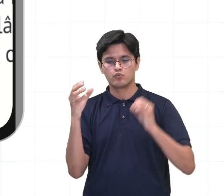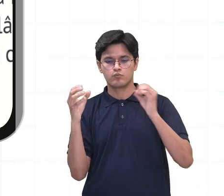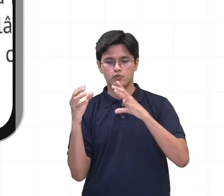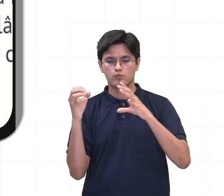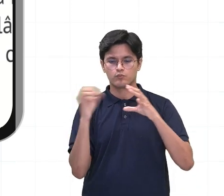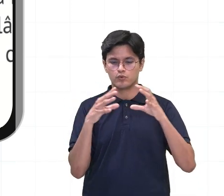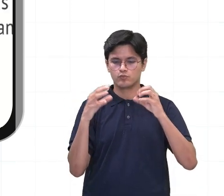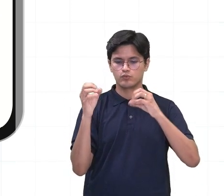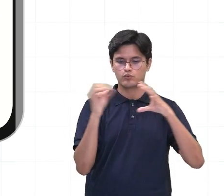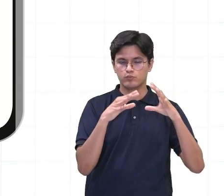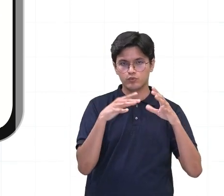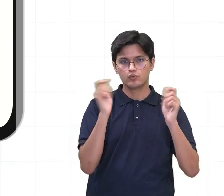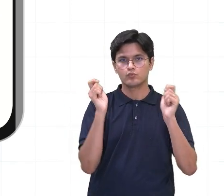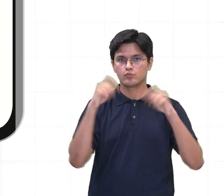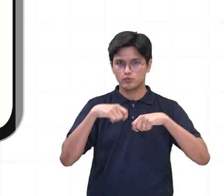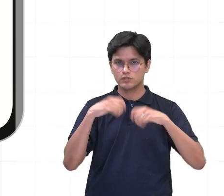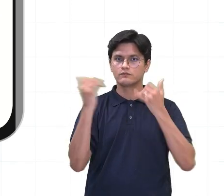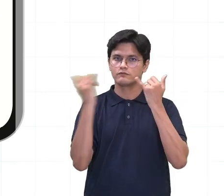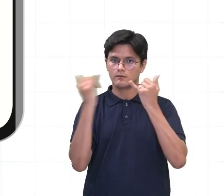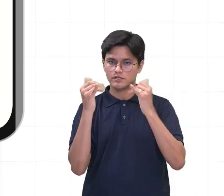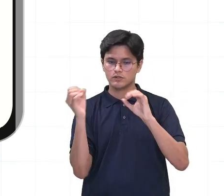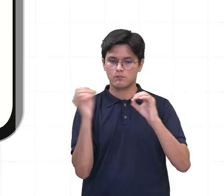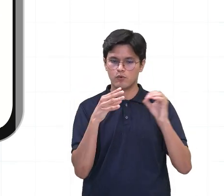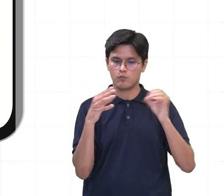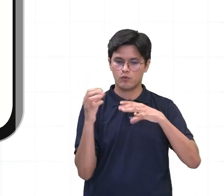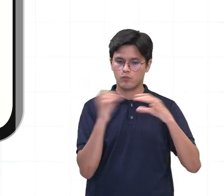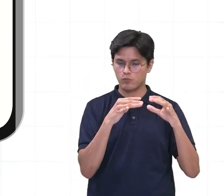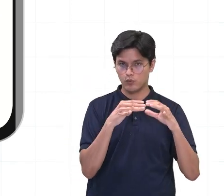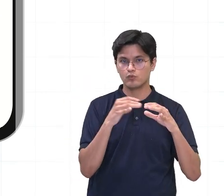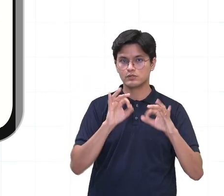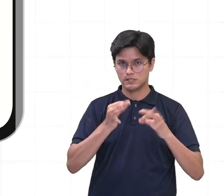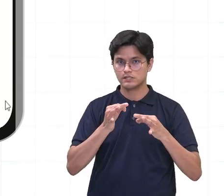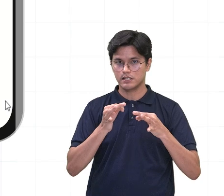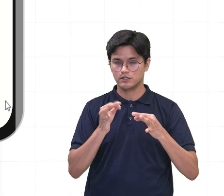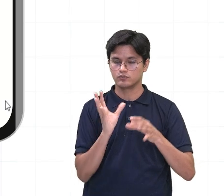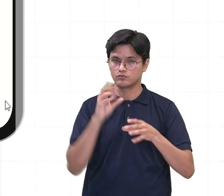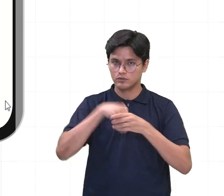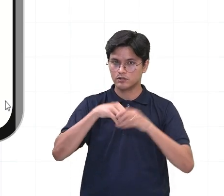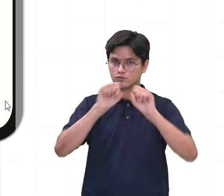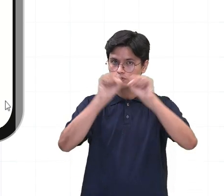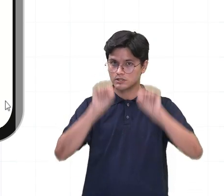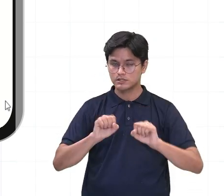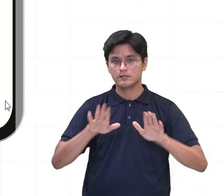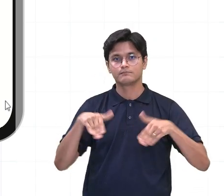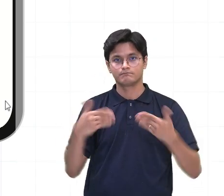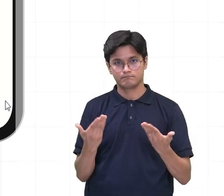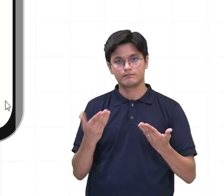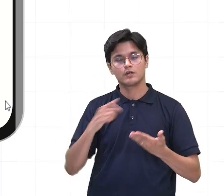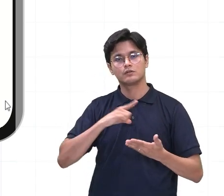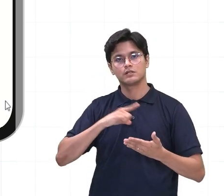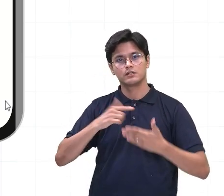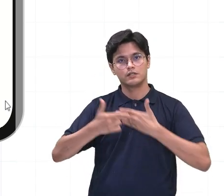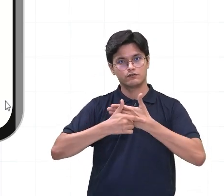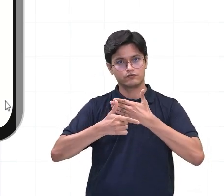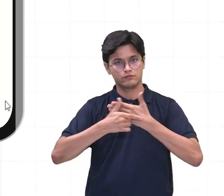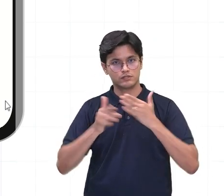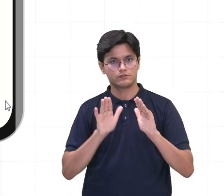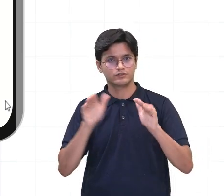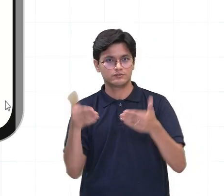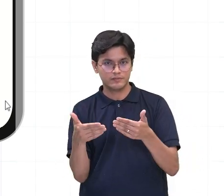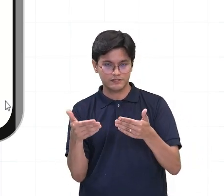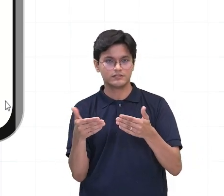informações dentro do nosso sistema nervoso, tá bom? Então, observamos aí essa função específica